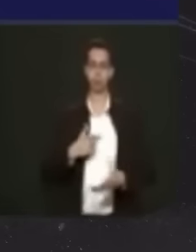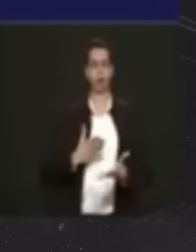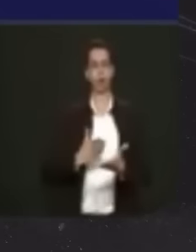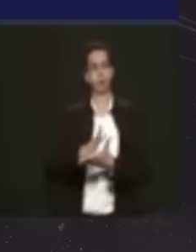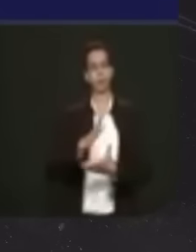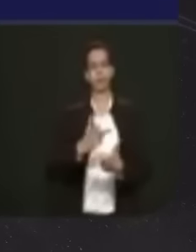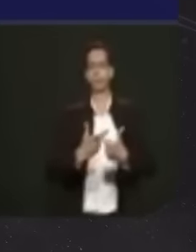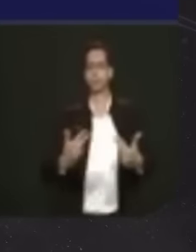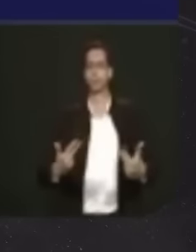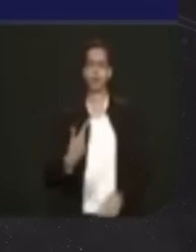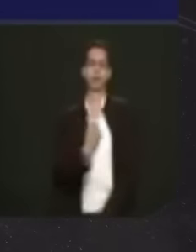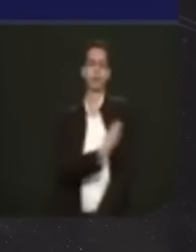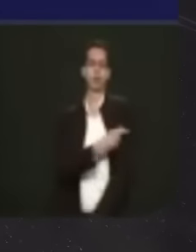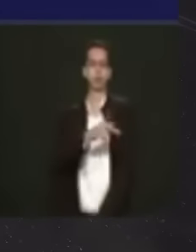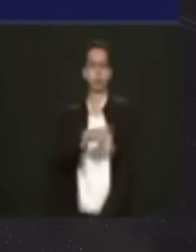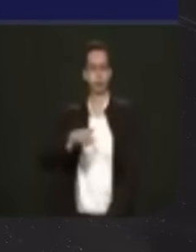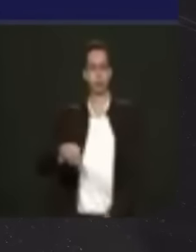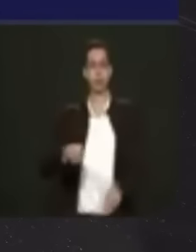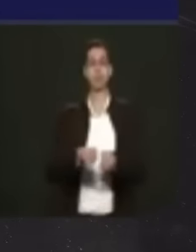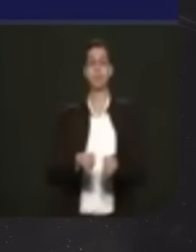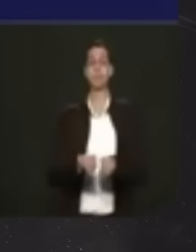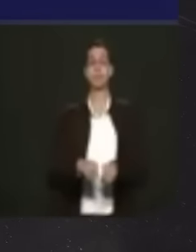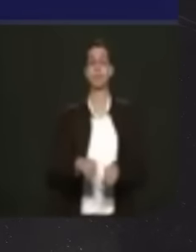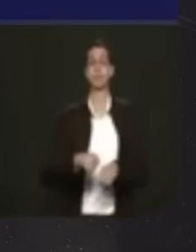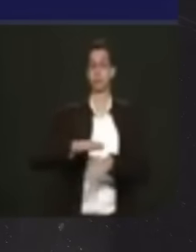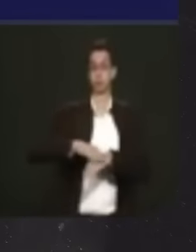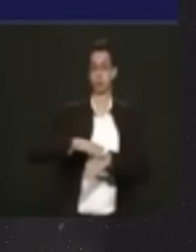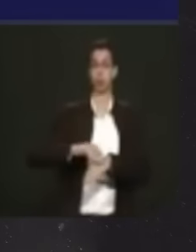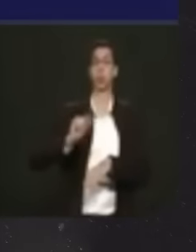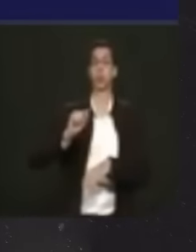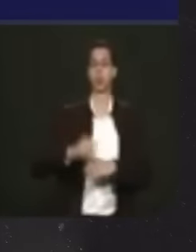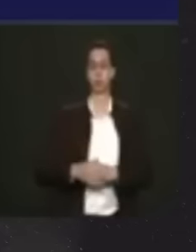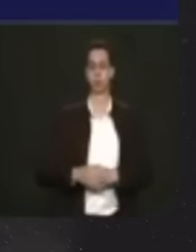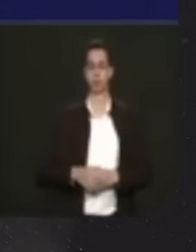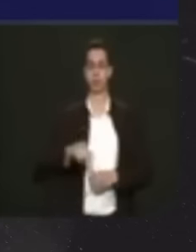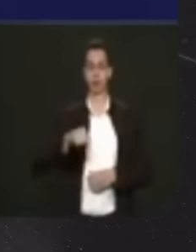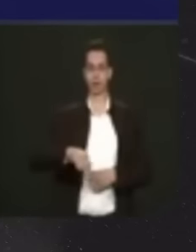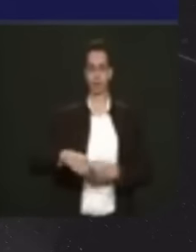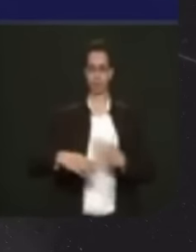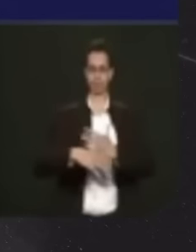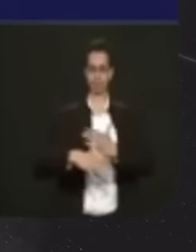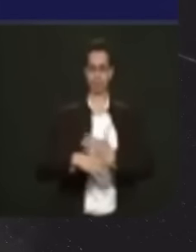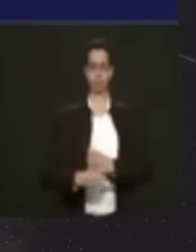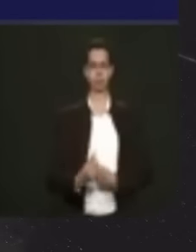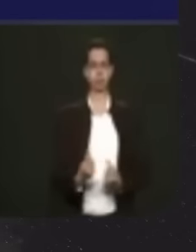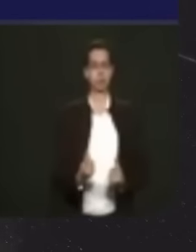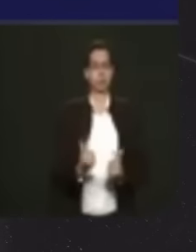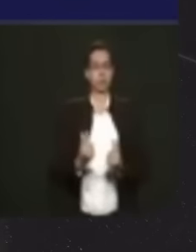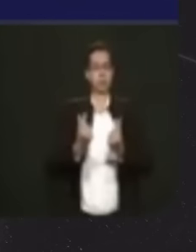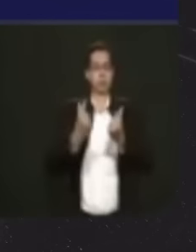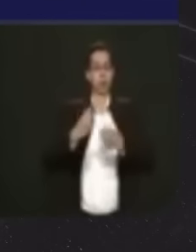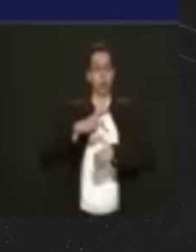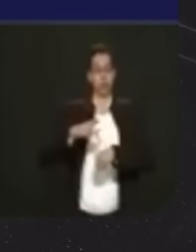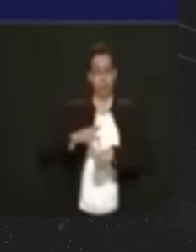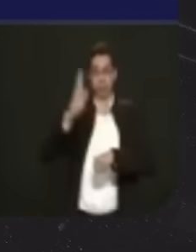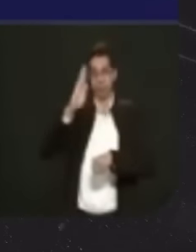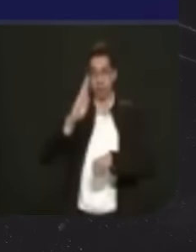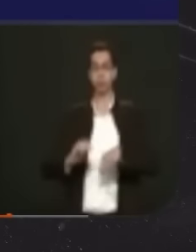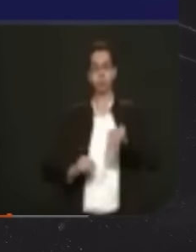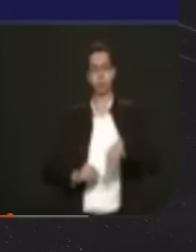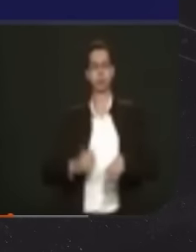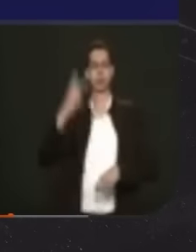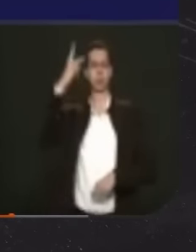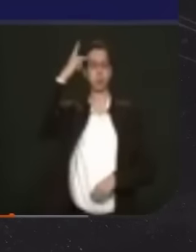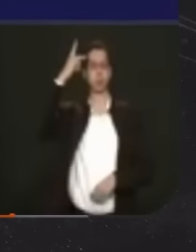técnico vacina para professor e de quem vai fazer com que a cidade mais rica do país tenha a melhor escola pública do país